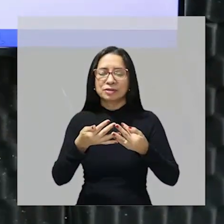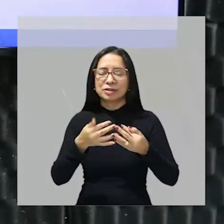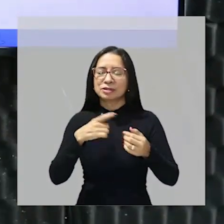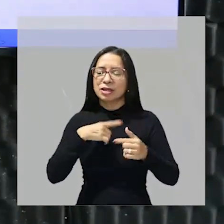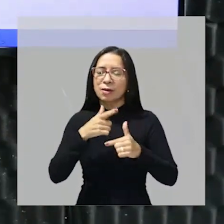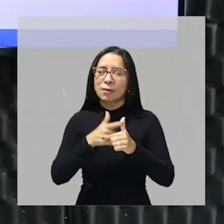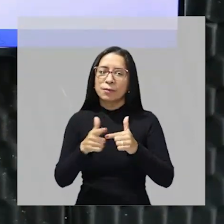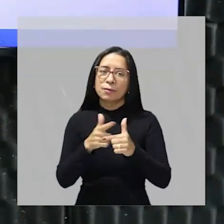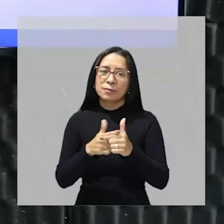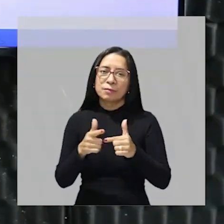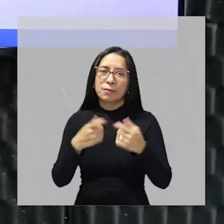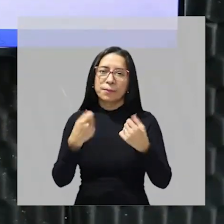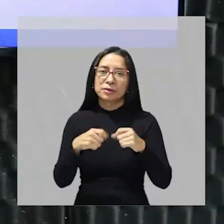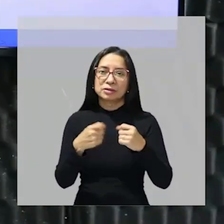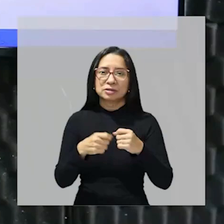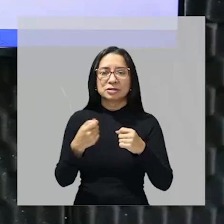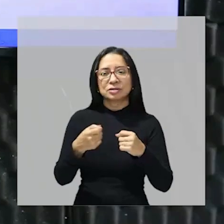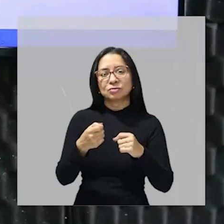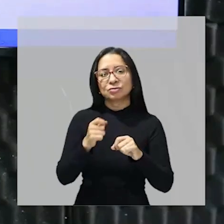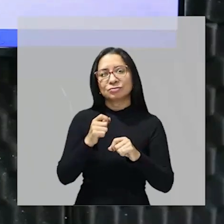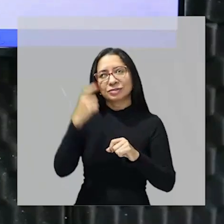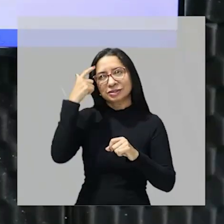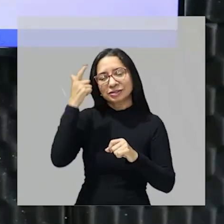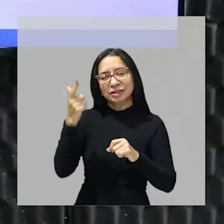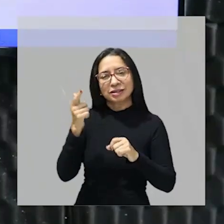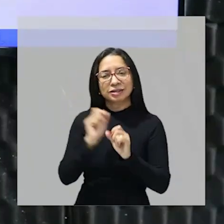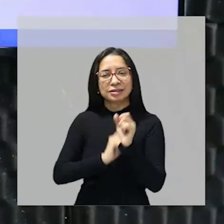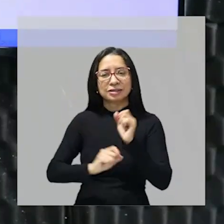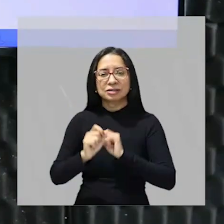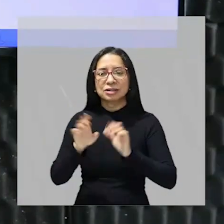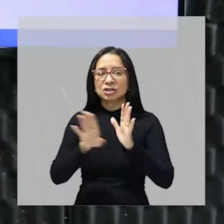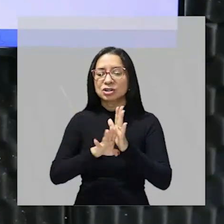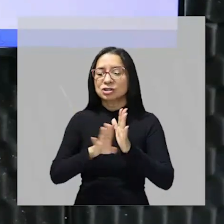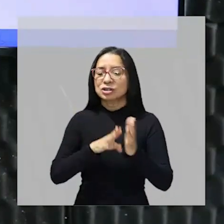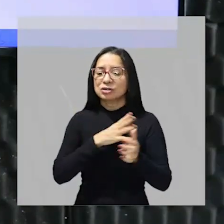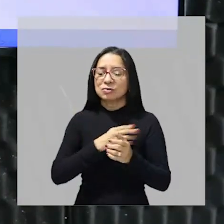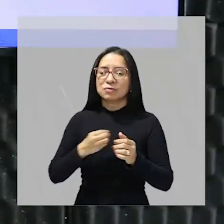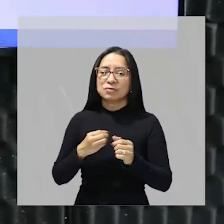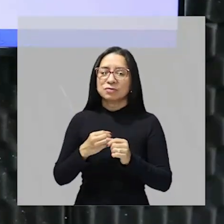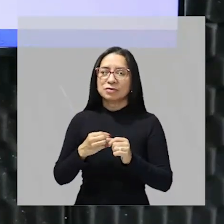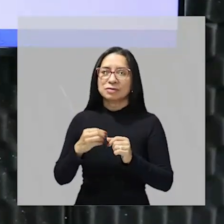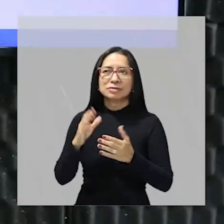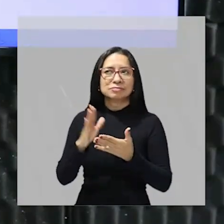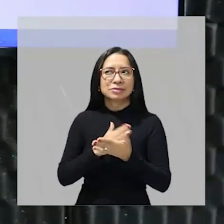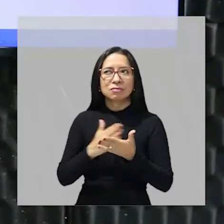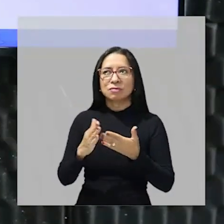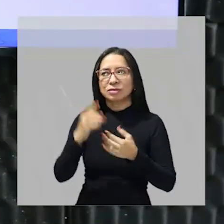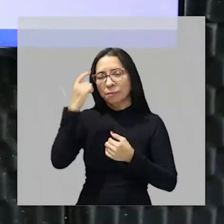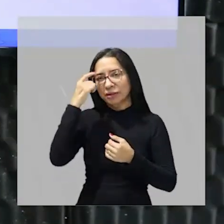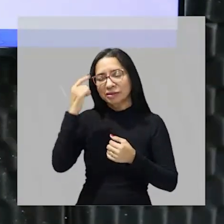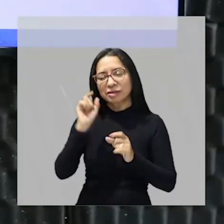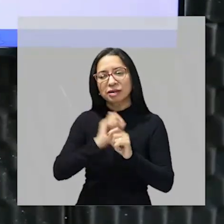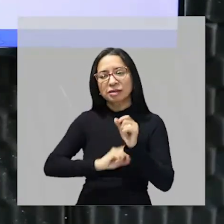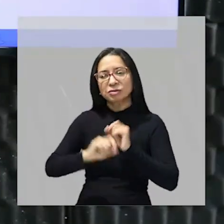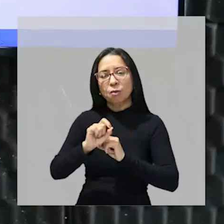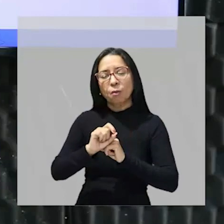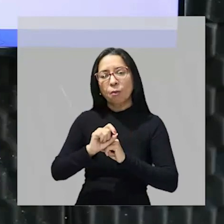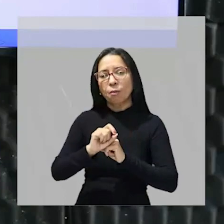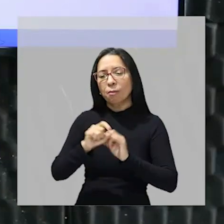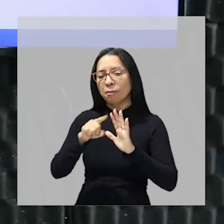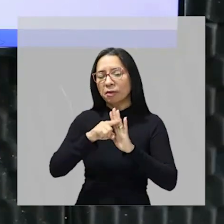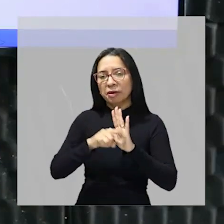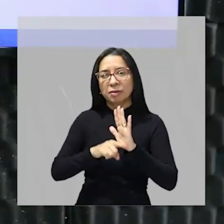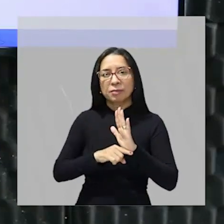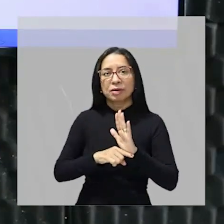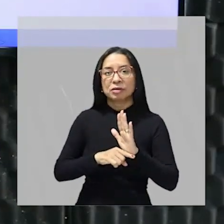chega um filho e diz uma coisa que talvez ele não estava programando, pensando, e de repente aquele filho com uma palavra dá